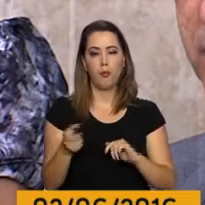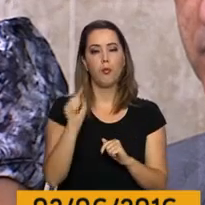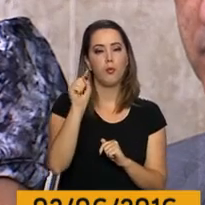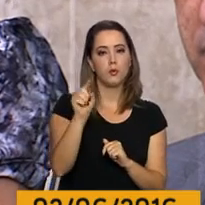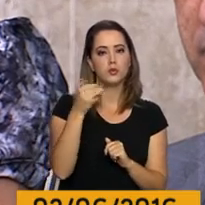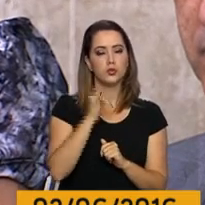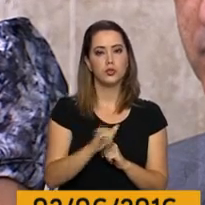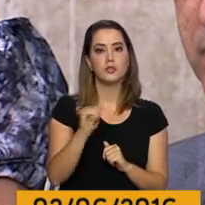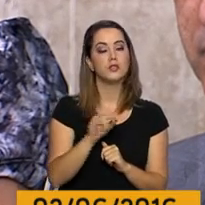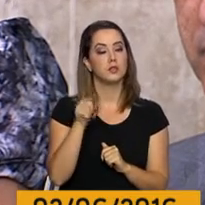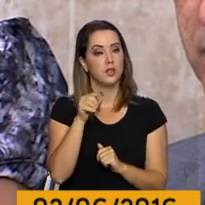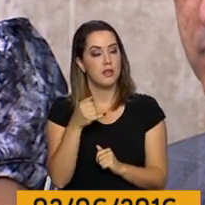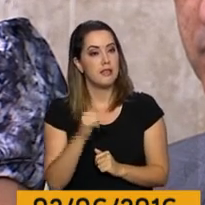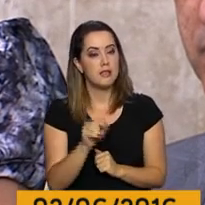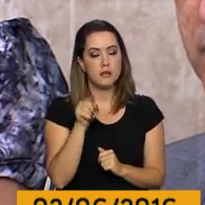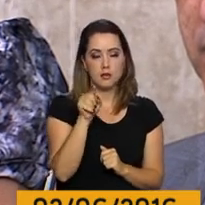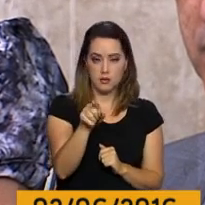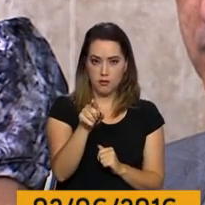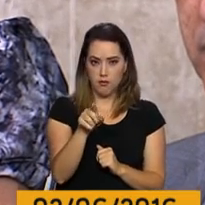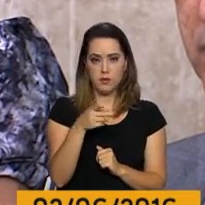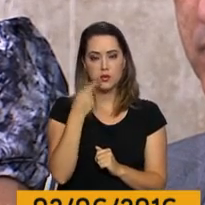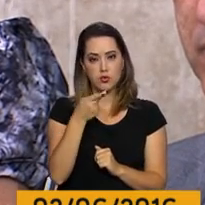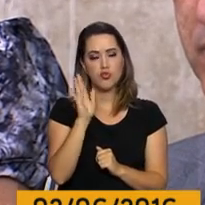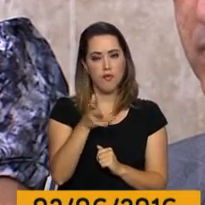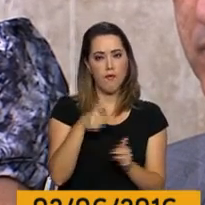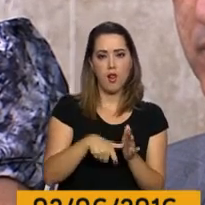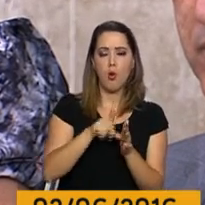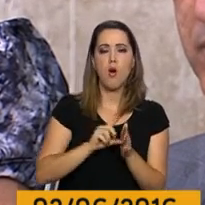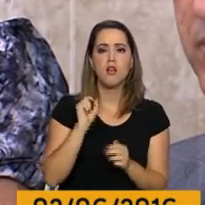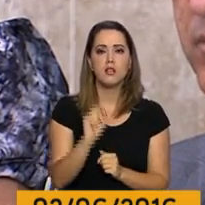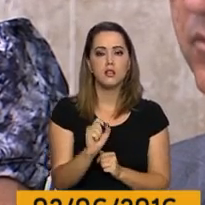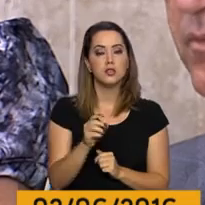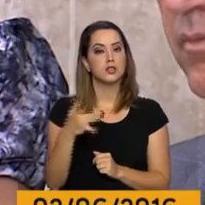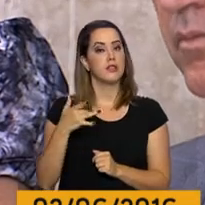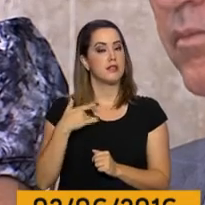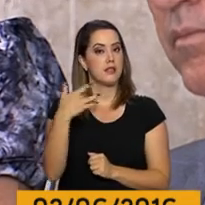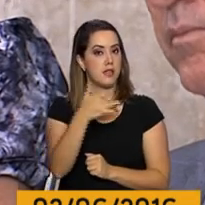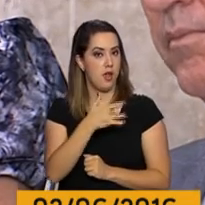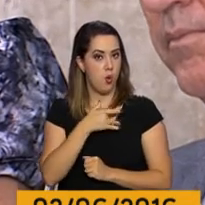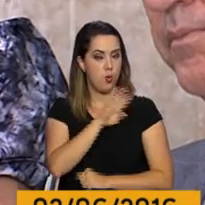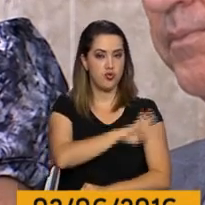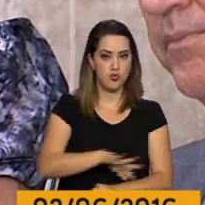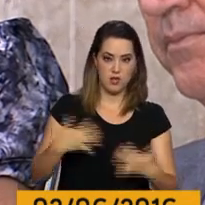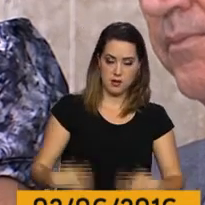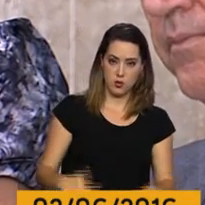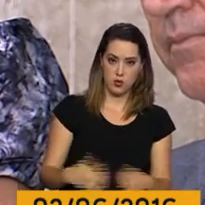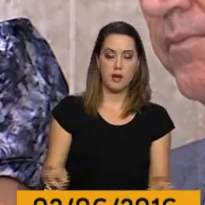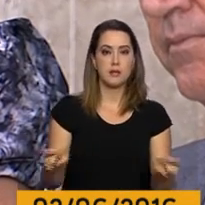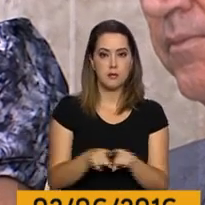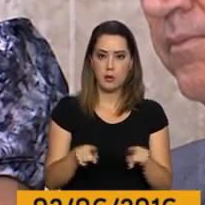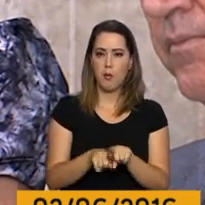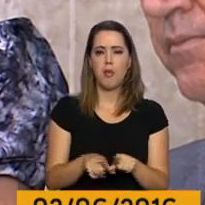o Carlos Hamilton, perdão, tinha explicado que eles vão, os gastos com saúde e educação também vão ser incluídos no